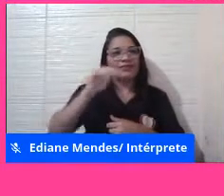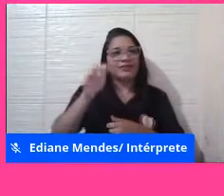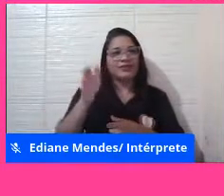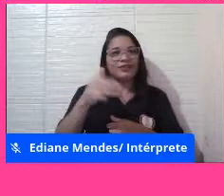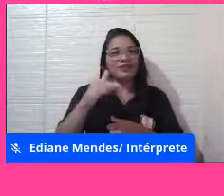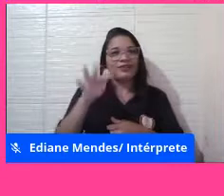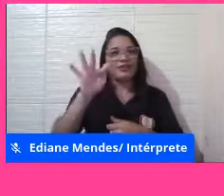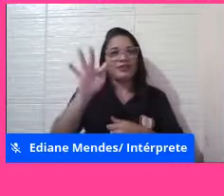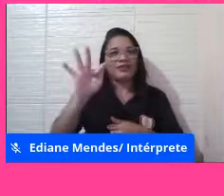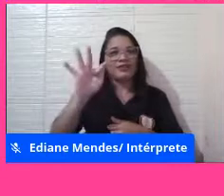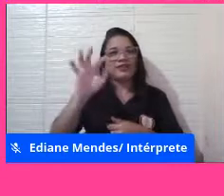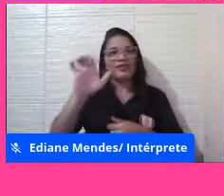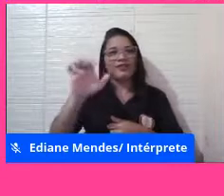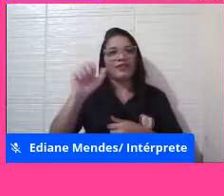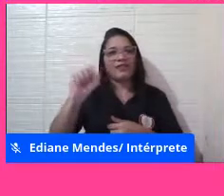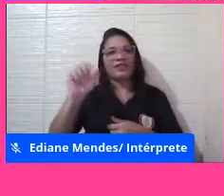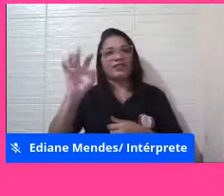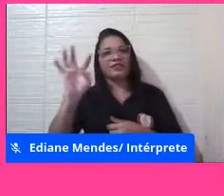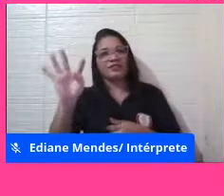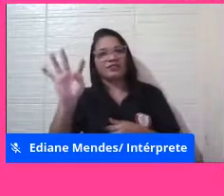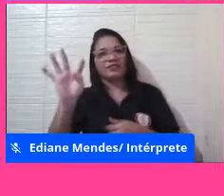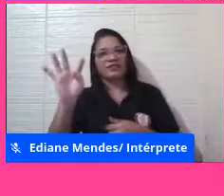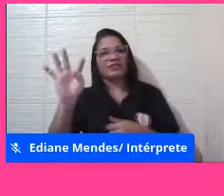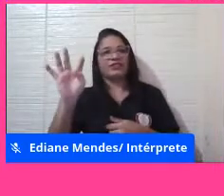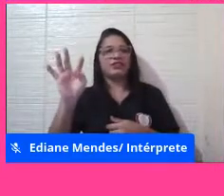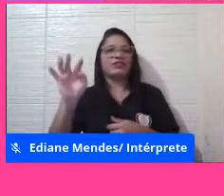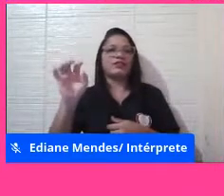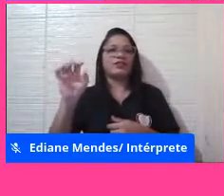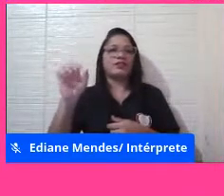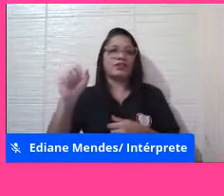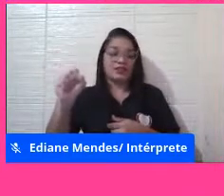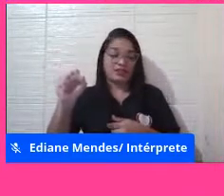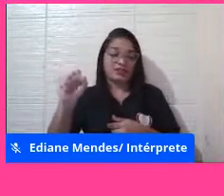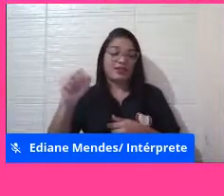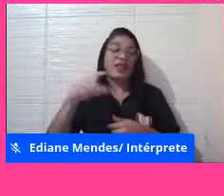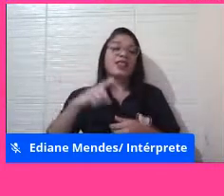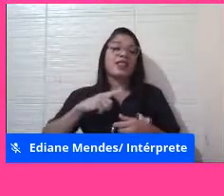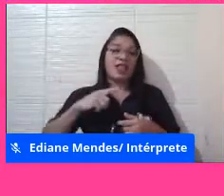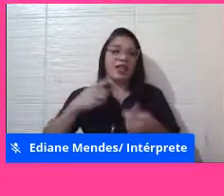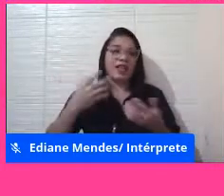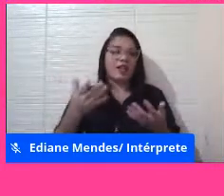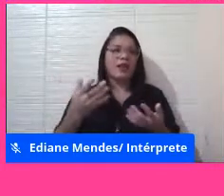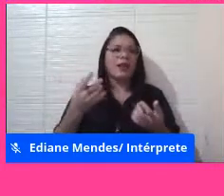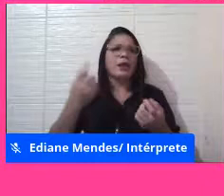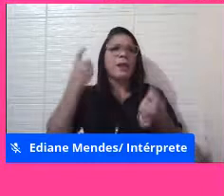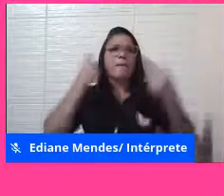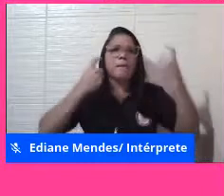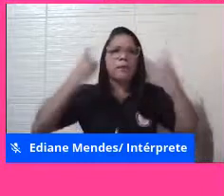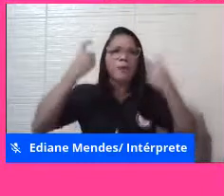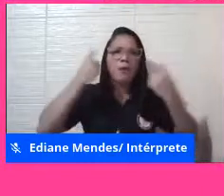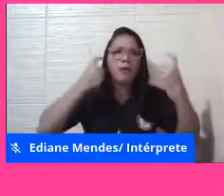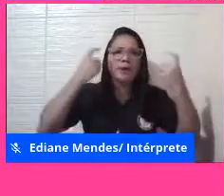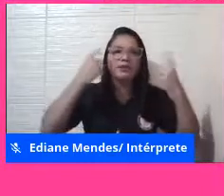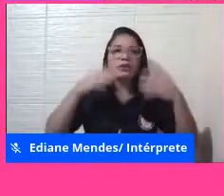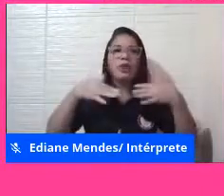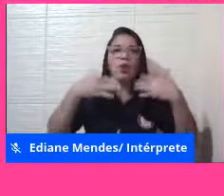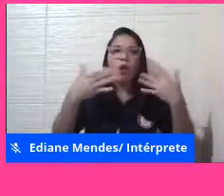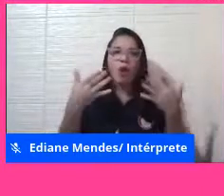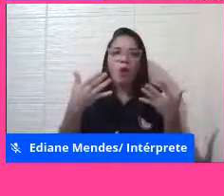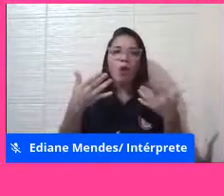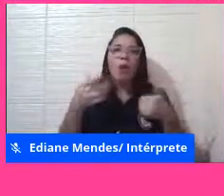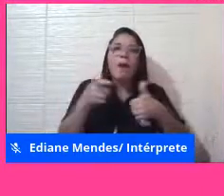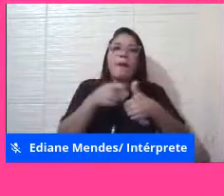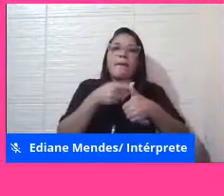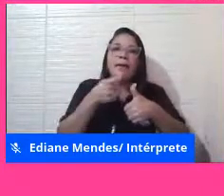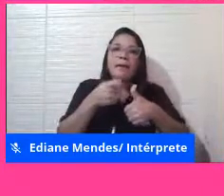diversos tipos, e outra preocupação que você tem que ter é qual o tipo de licença que essas peças têm,